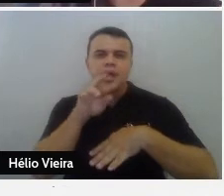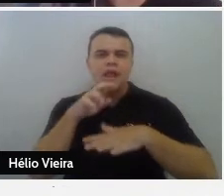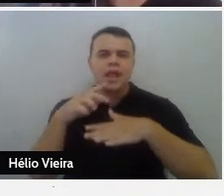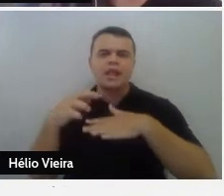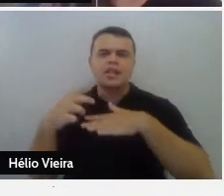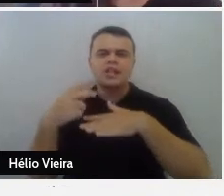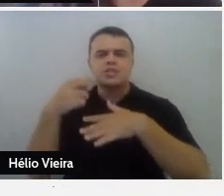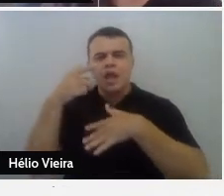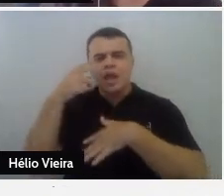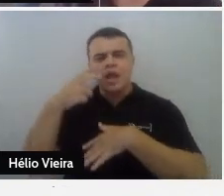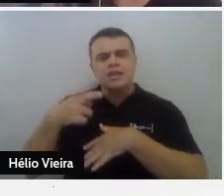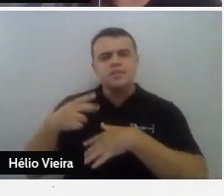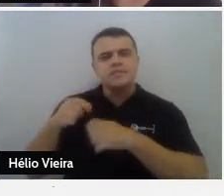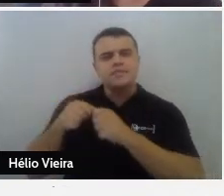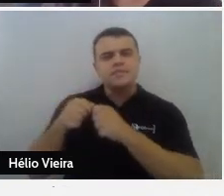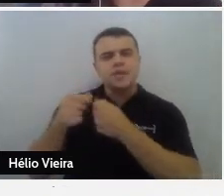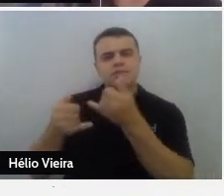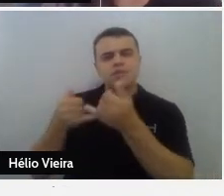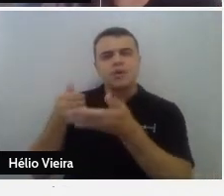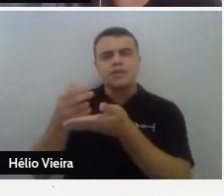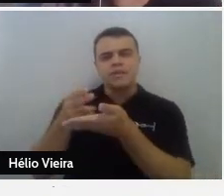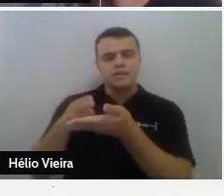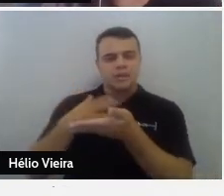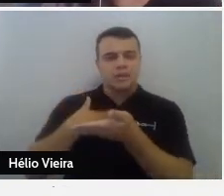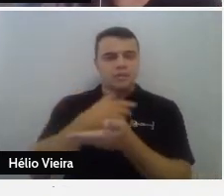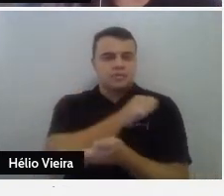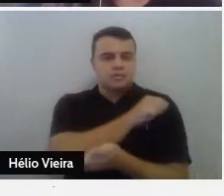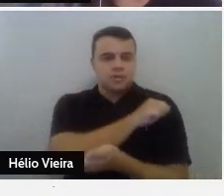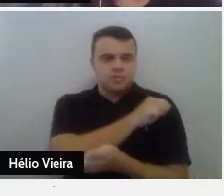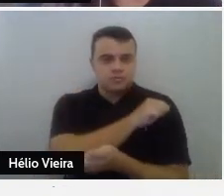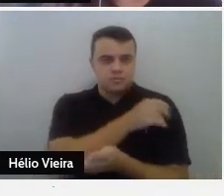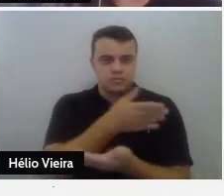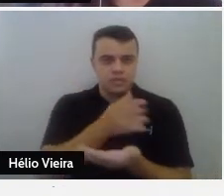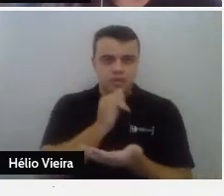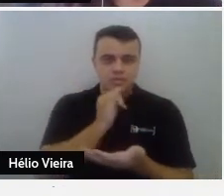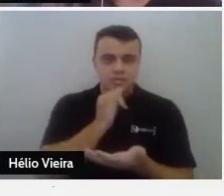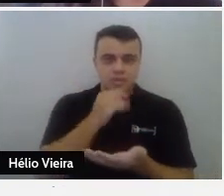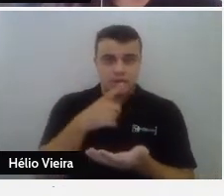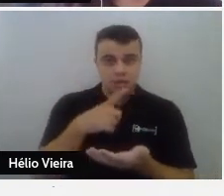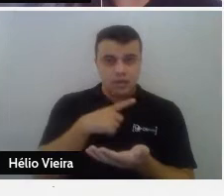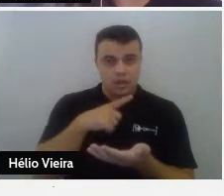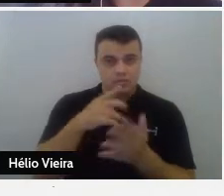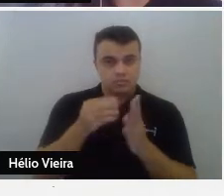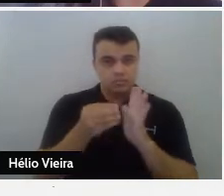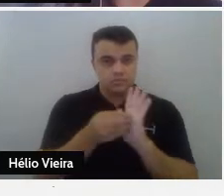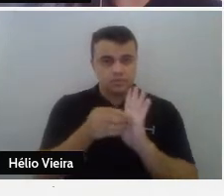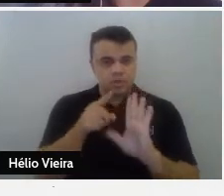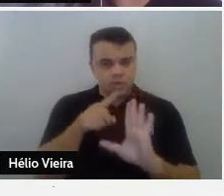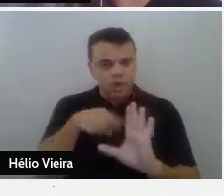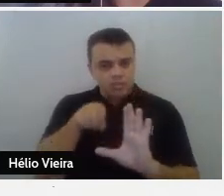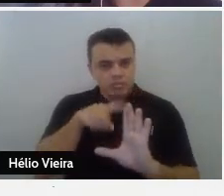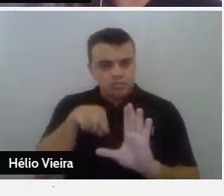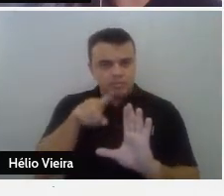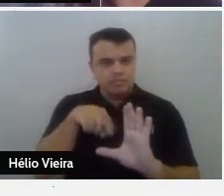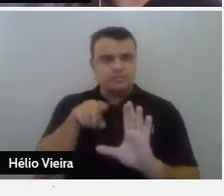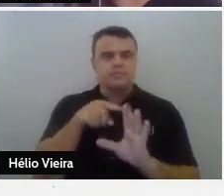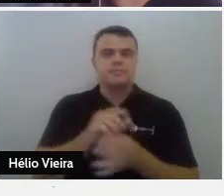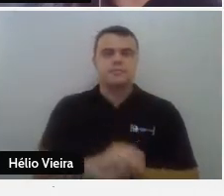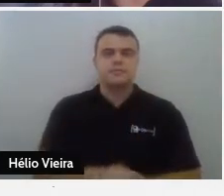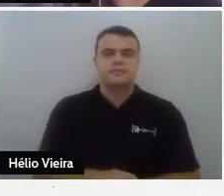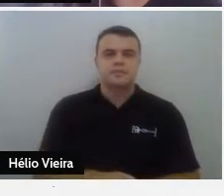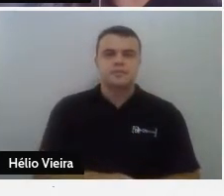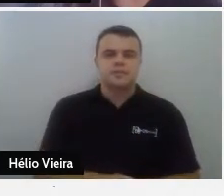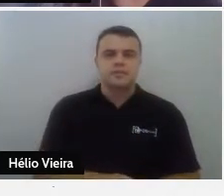eu quero fazer um jogo de desenho com meus alunos. Então, aqui eu ponho para gerar a roleta